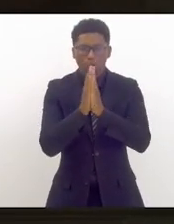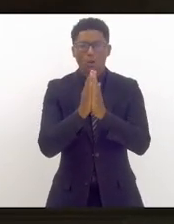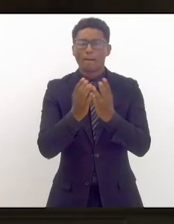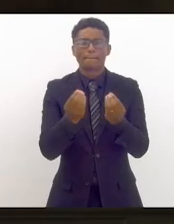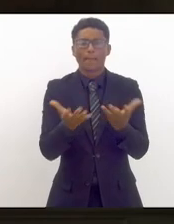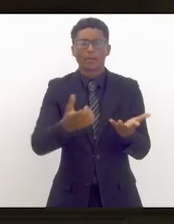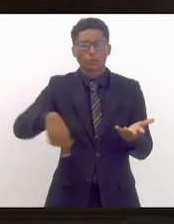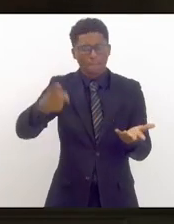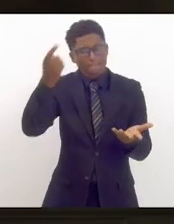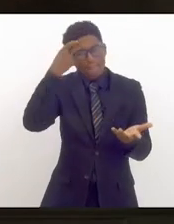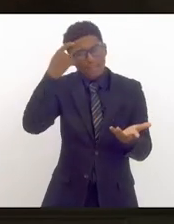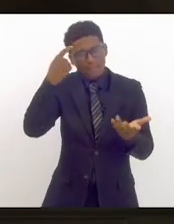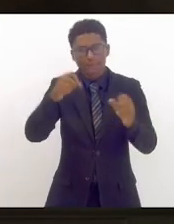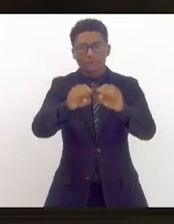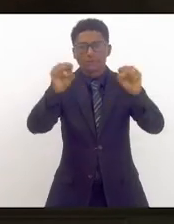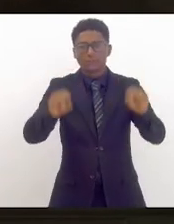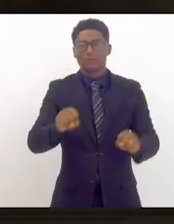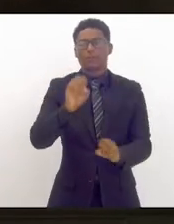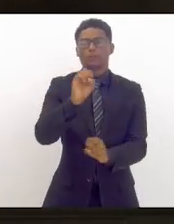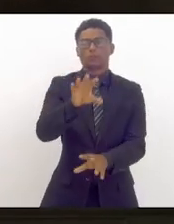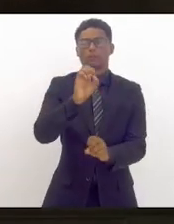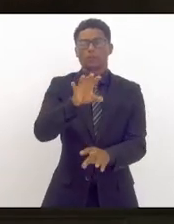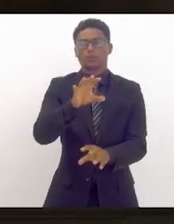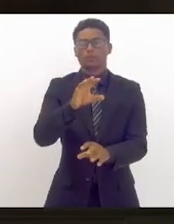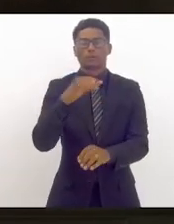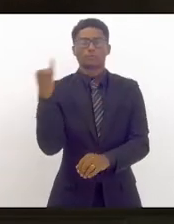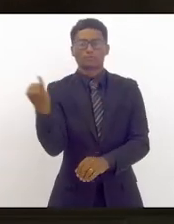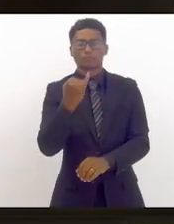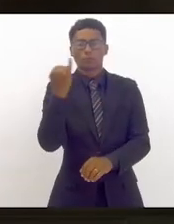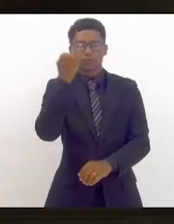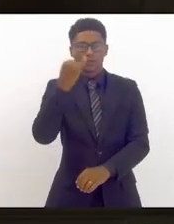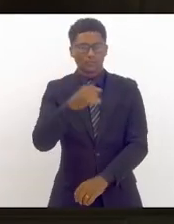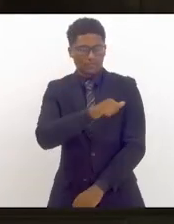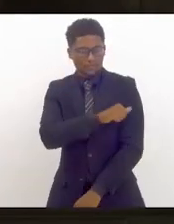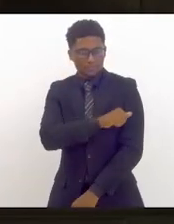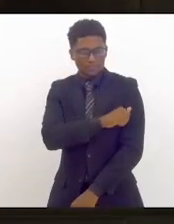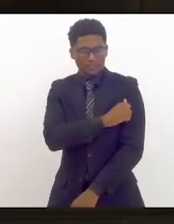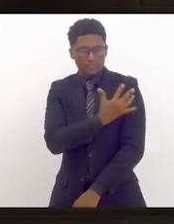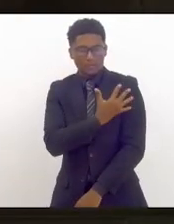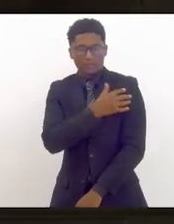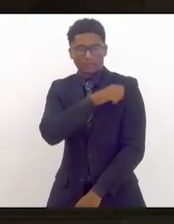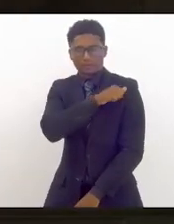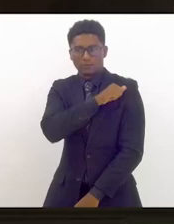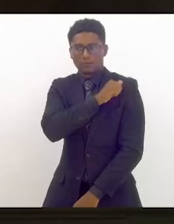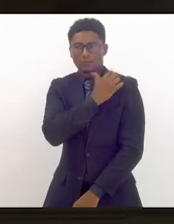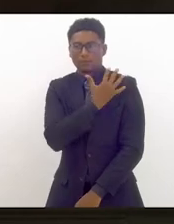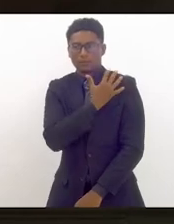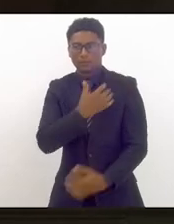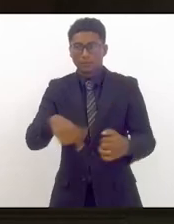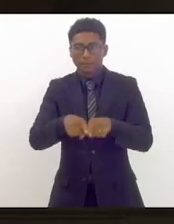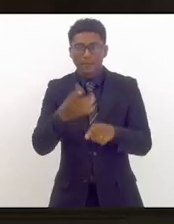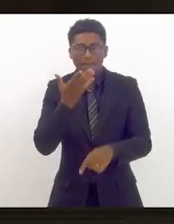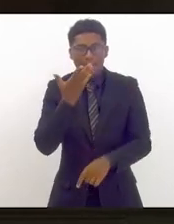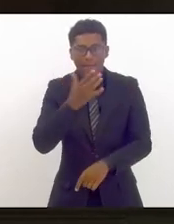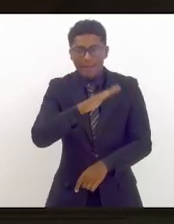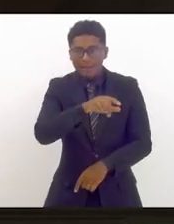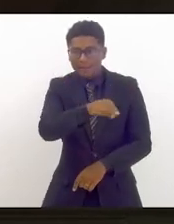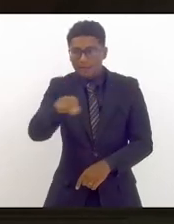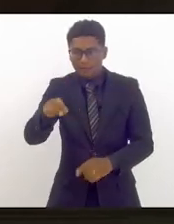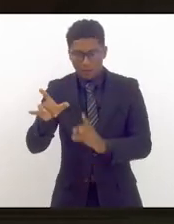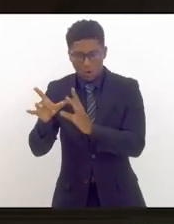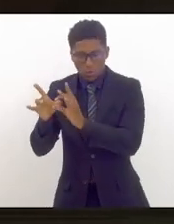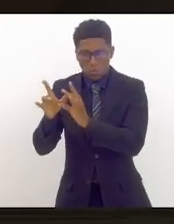que possa integrar a pré-escola aos ensinos fundamental, médio, em uma só estrutura. No